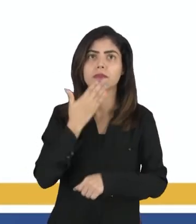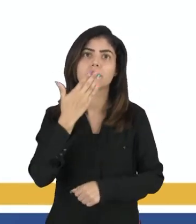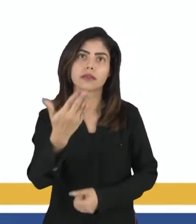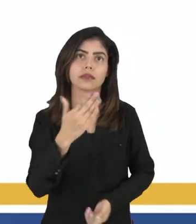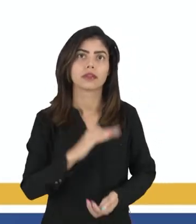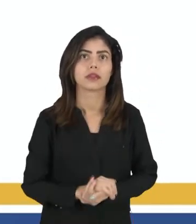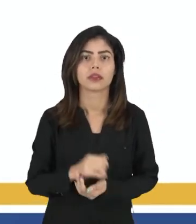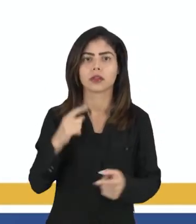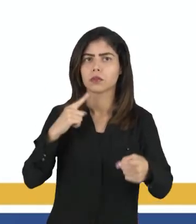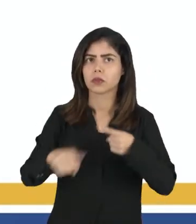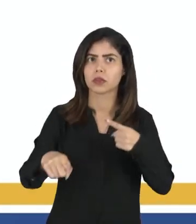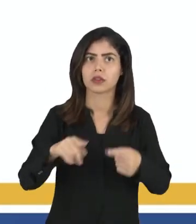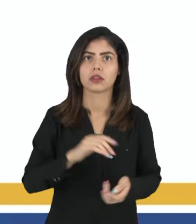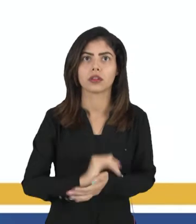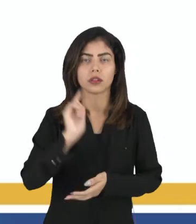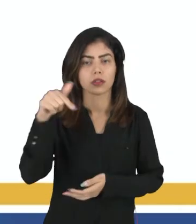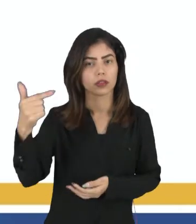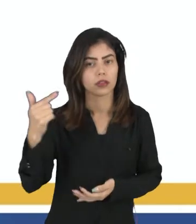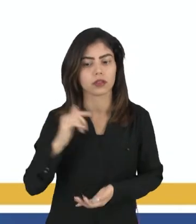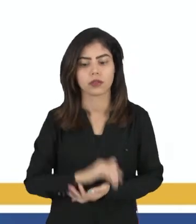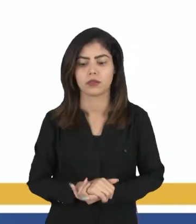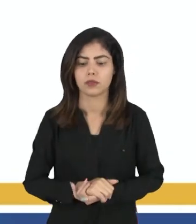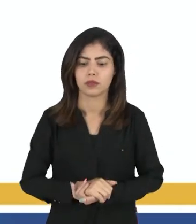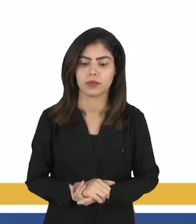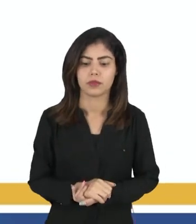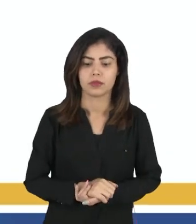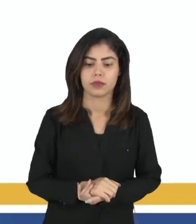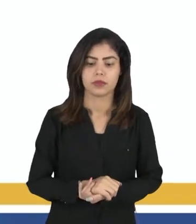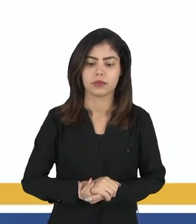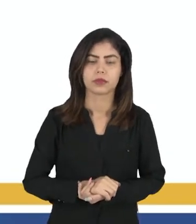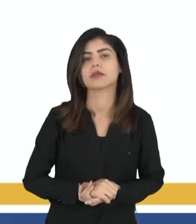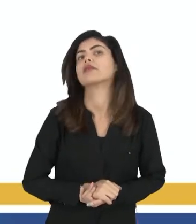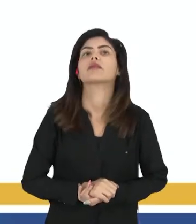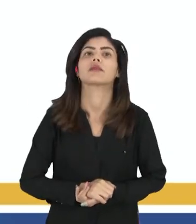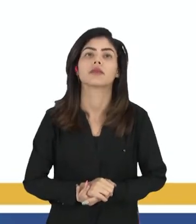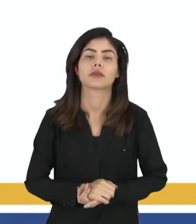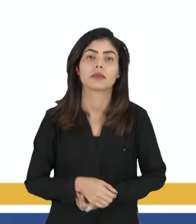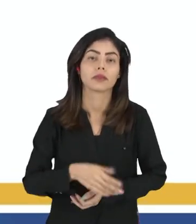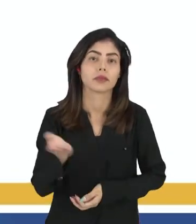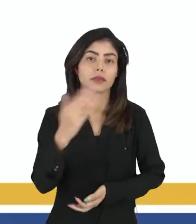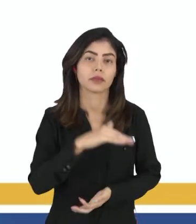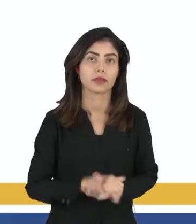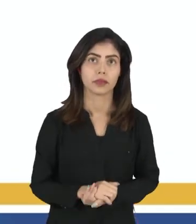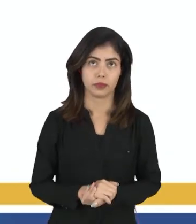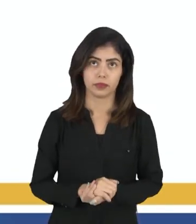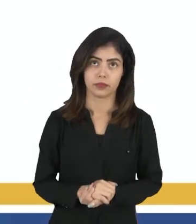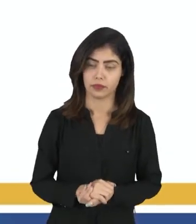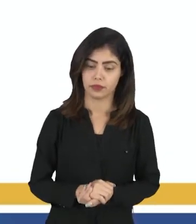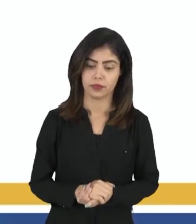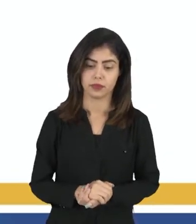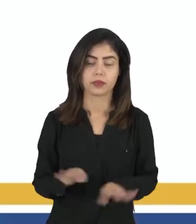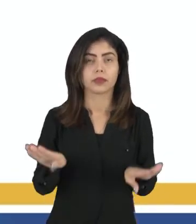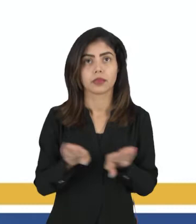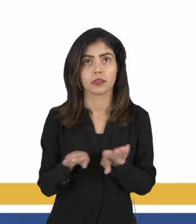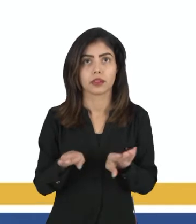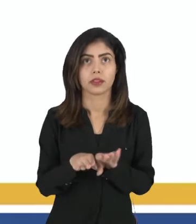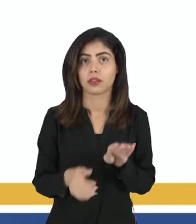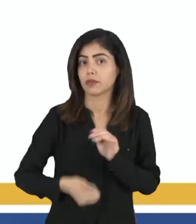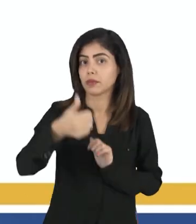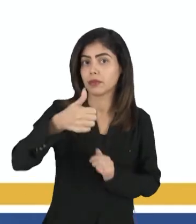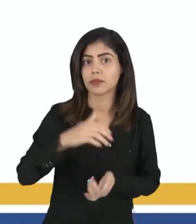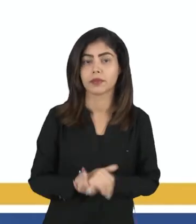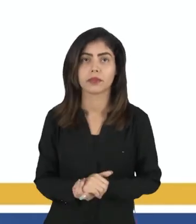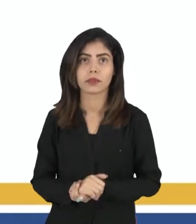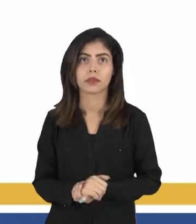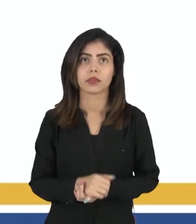esperar, pedir, proibir, etc. ¿Tá? Vamos lá. Se estão em sua forma